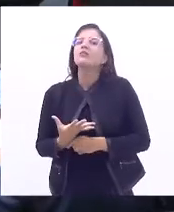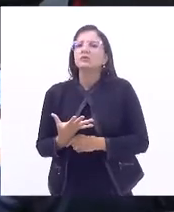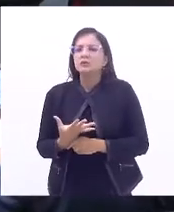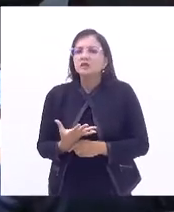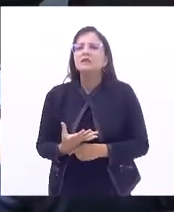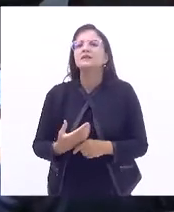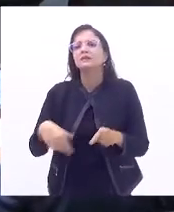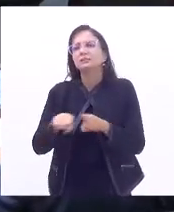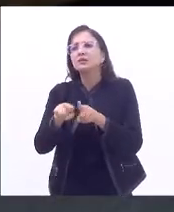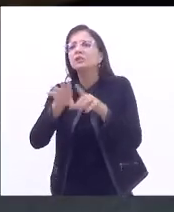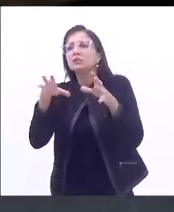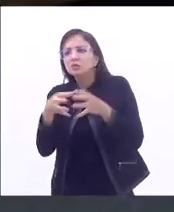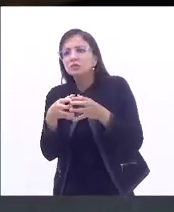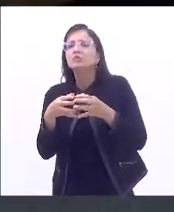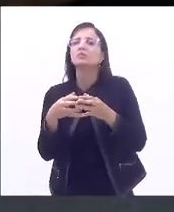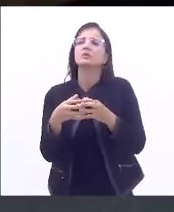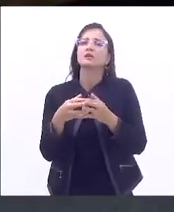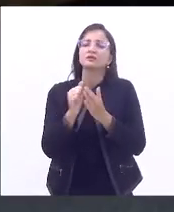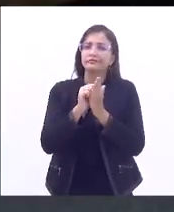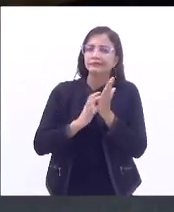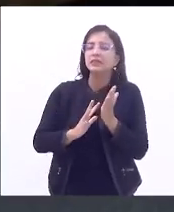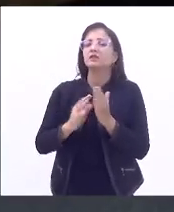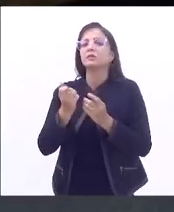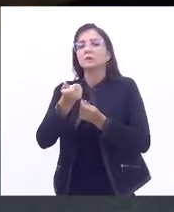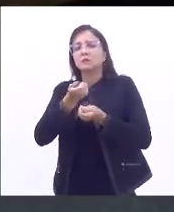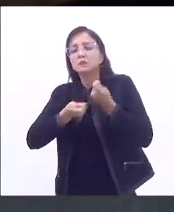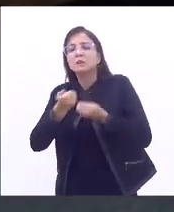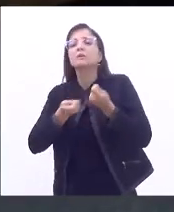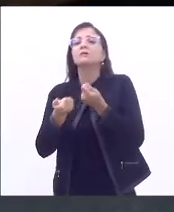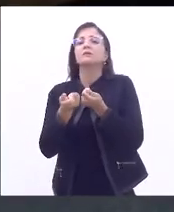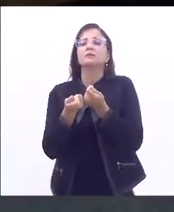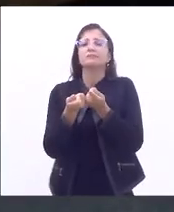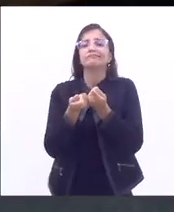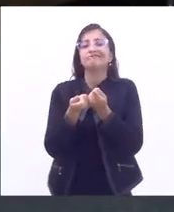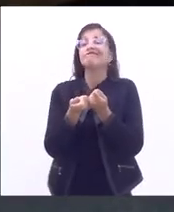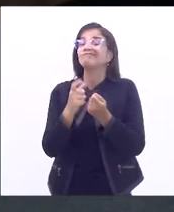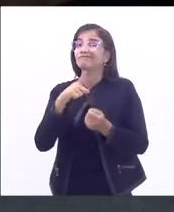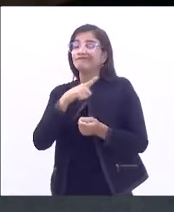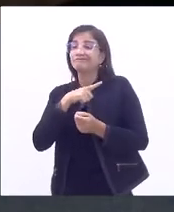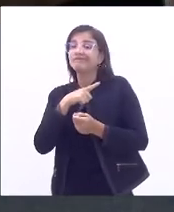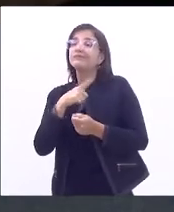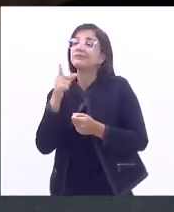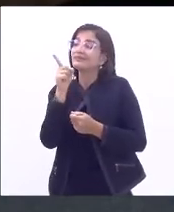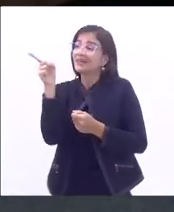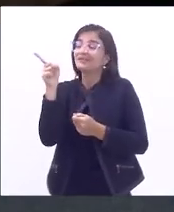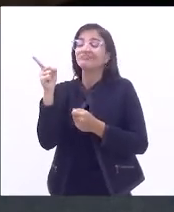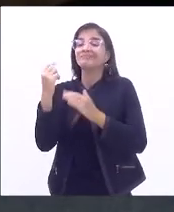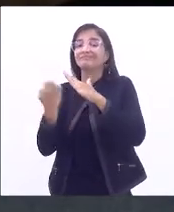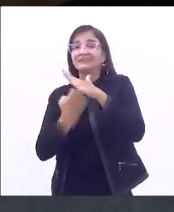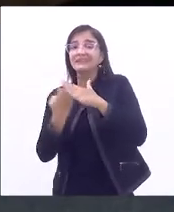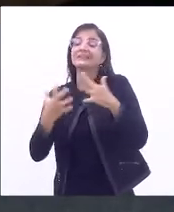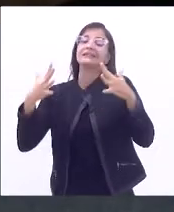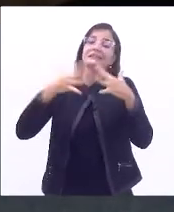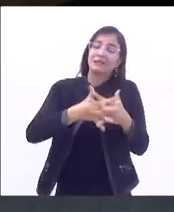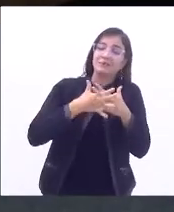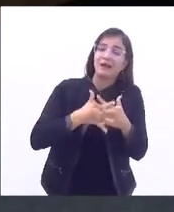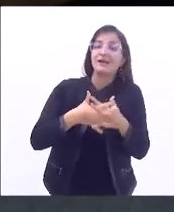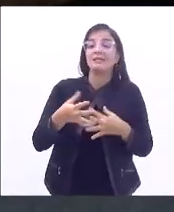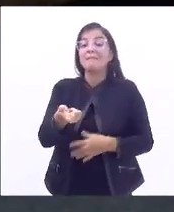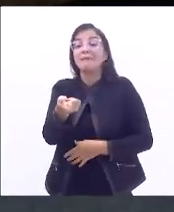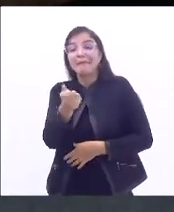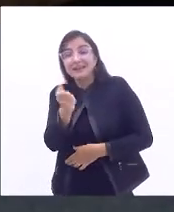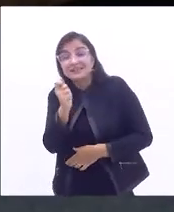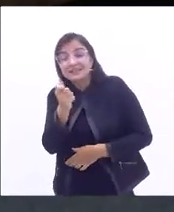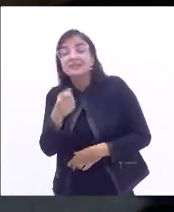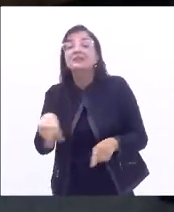atividades econômicas que são drasticamente afetadas pela presença dessa empresa lá. A pesca artesanal, o trabalho das